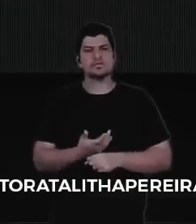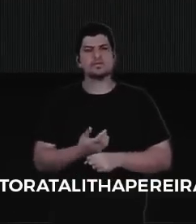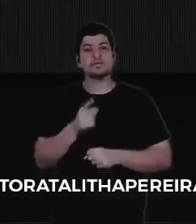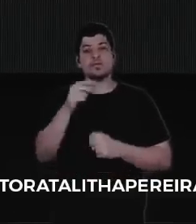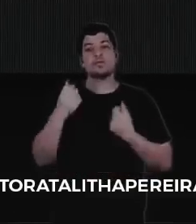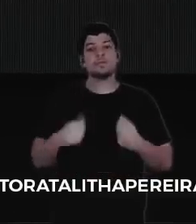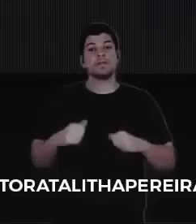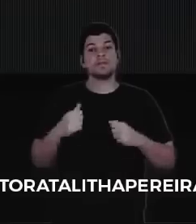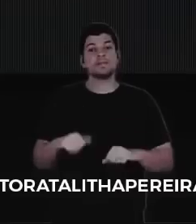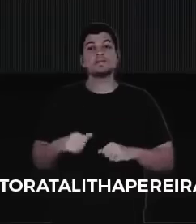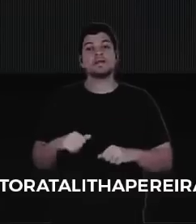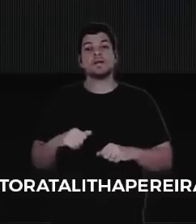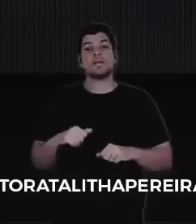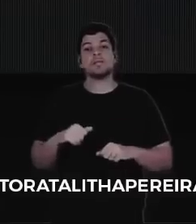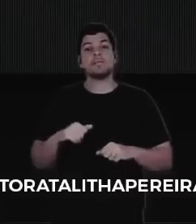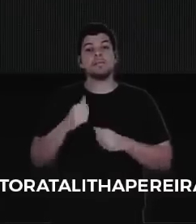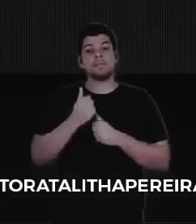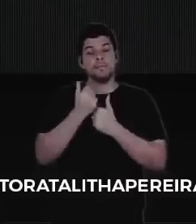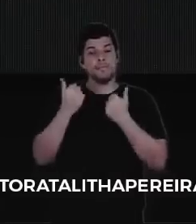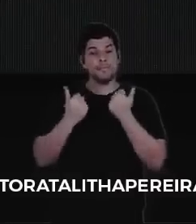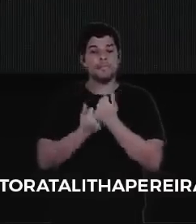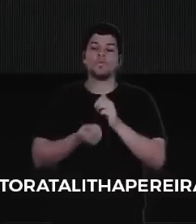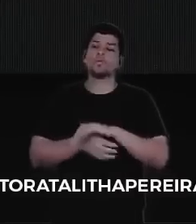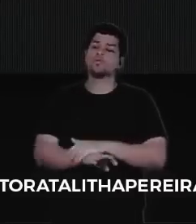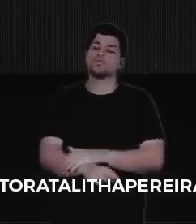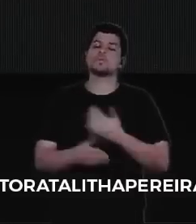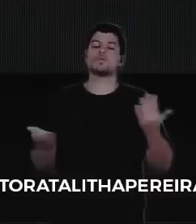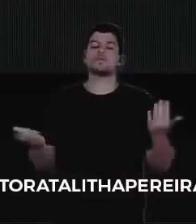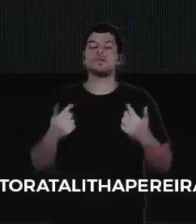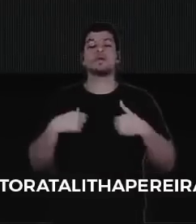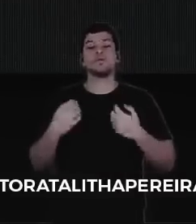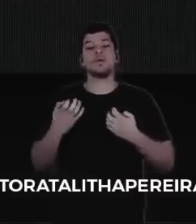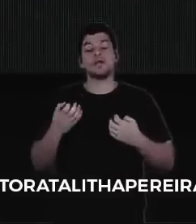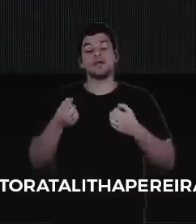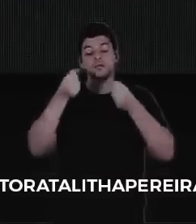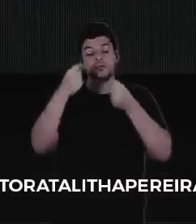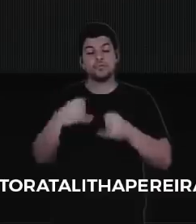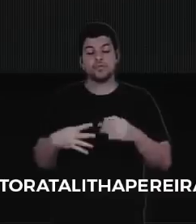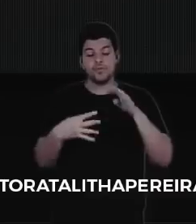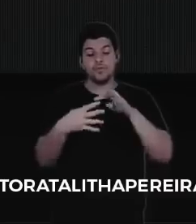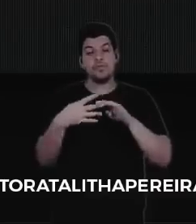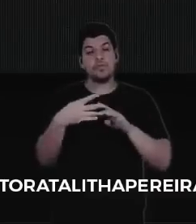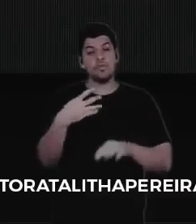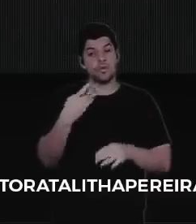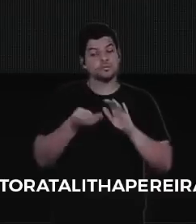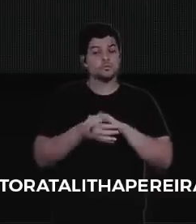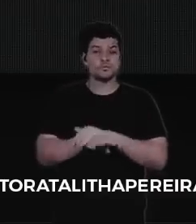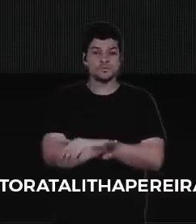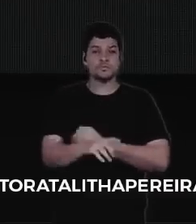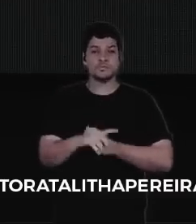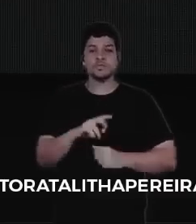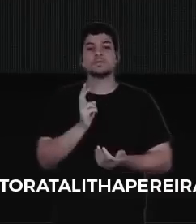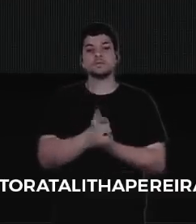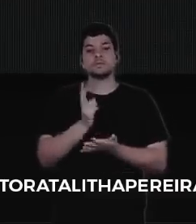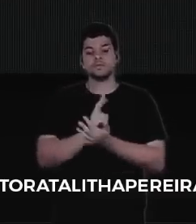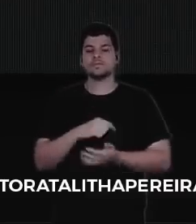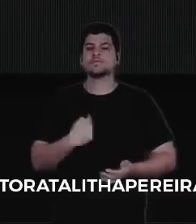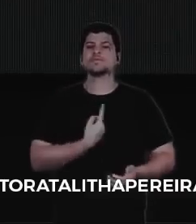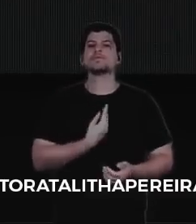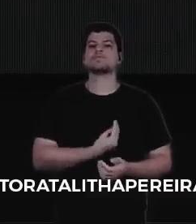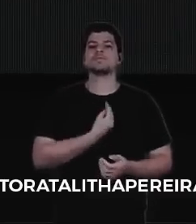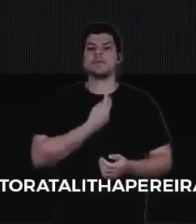Tem que mudar os hábitos. E eu quero falar de quatro hábitos que são recorrentes na nossa vida. E eles